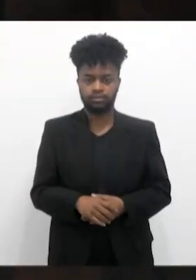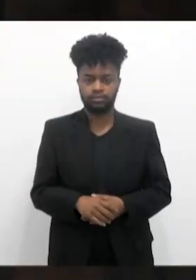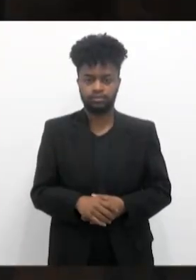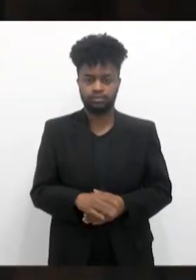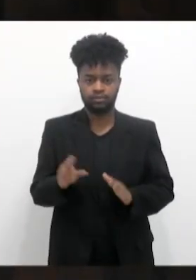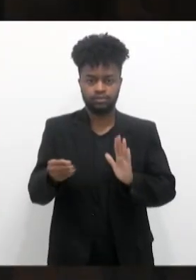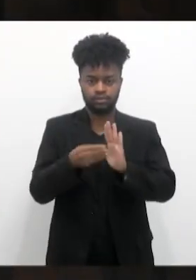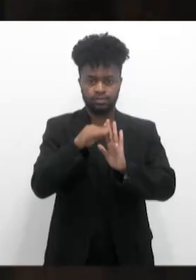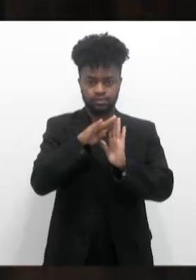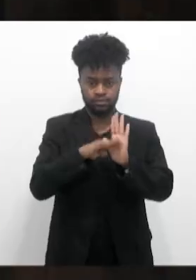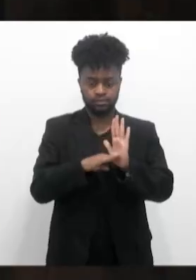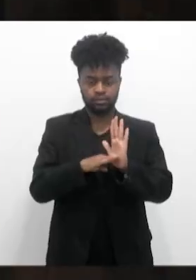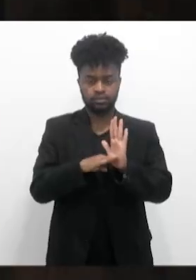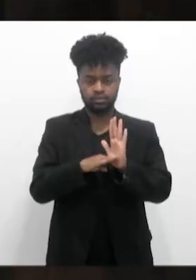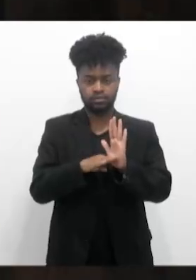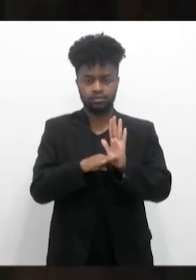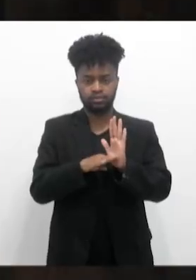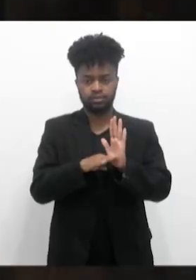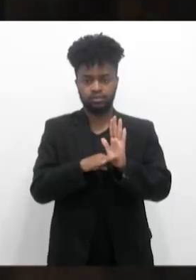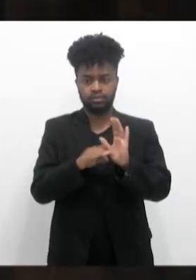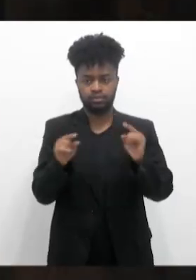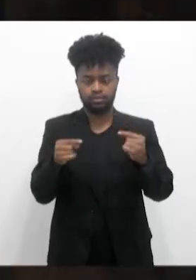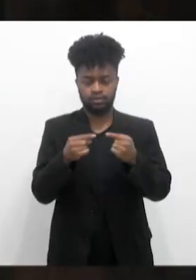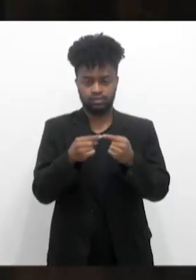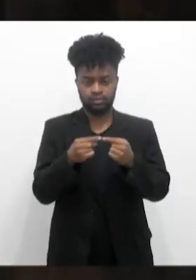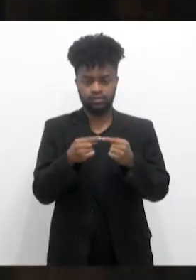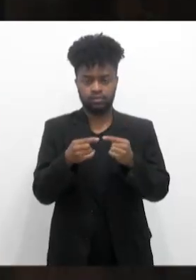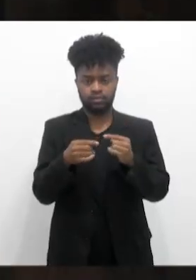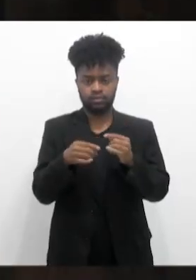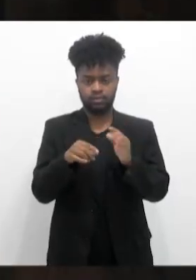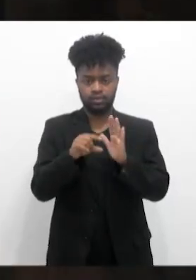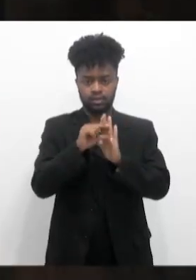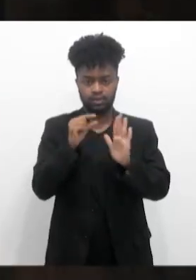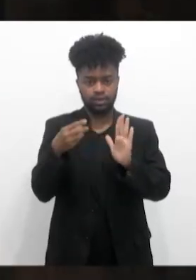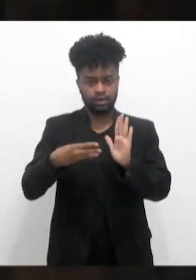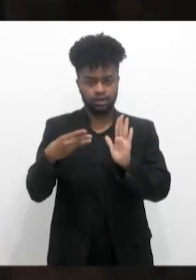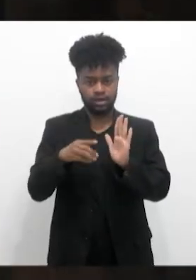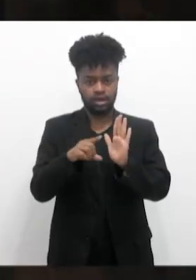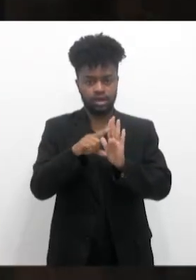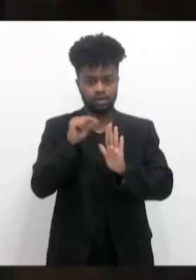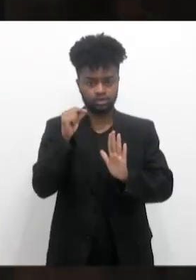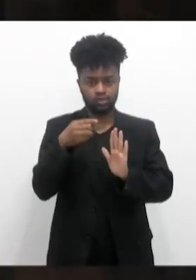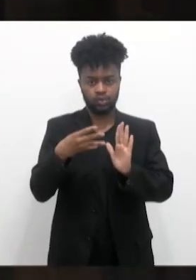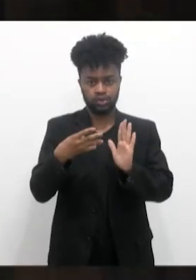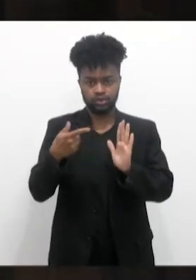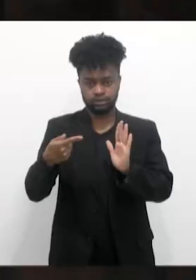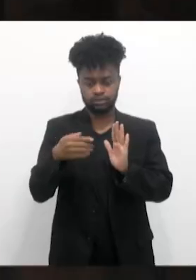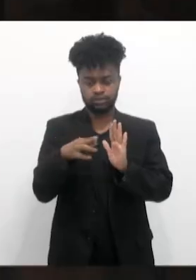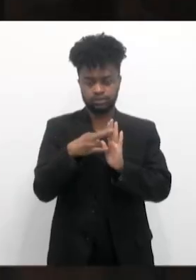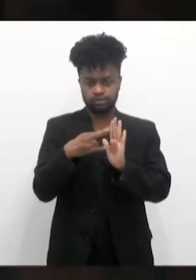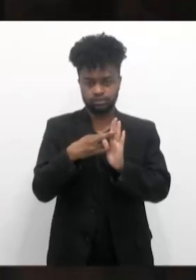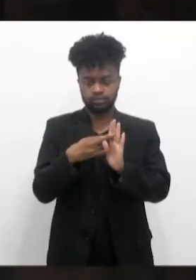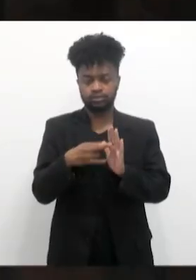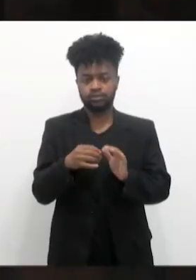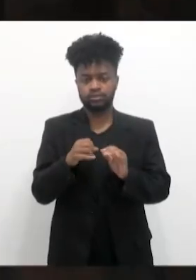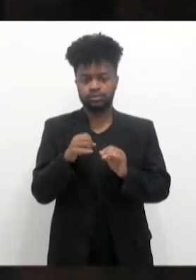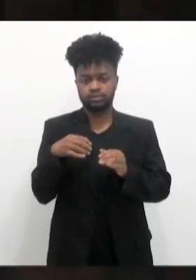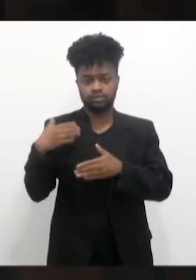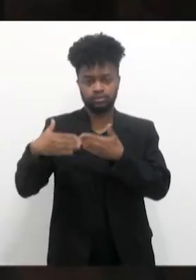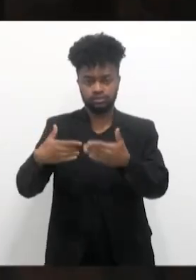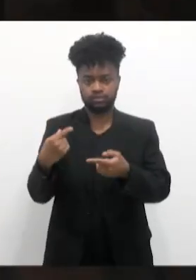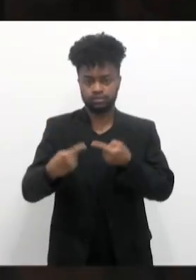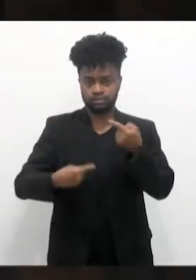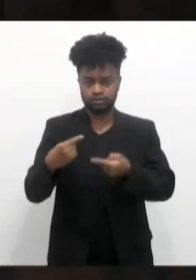Incluídos na ordem do dia, de acordo com o parágrafo 3º do artigo 47 do Regimento Interno, em tramitação ordinária,